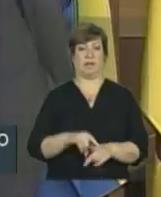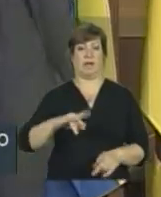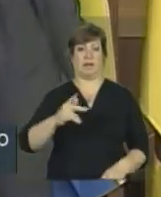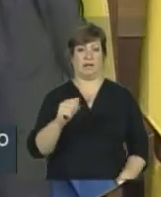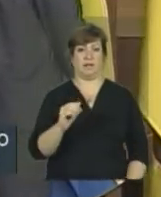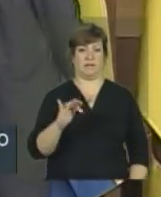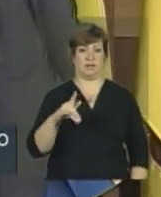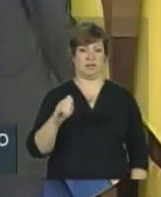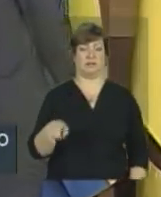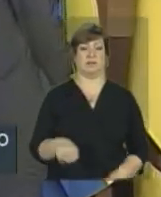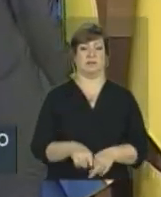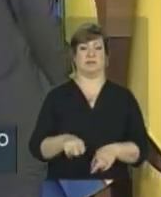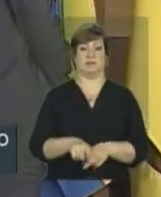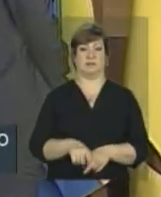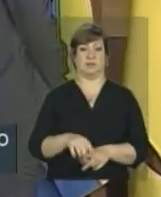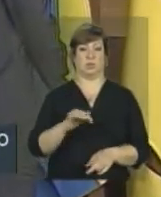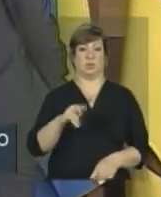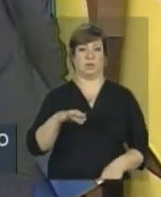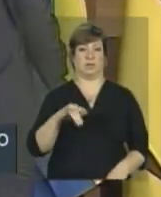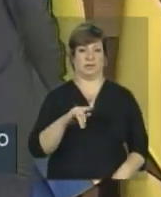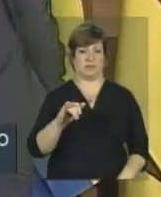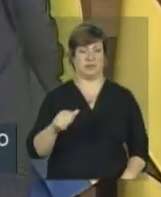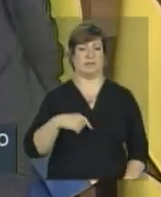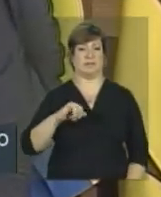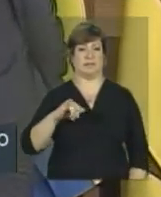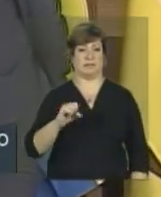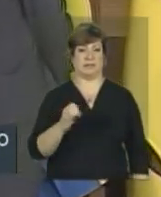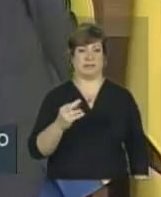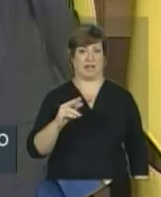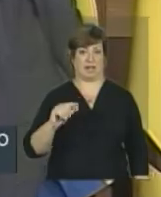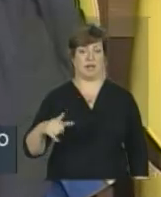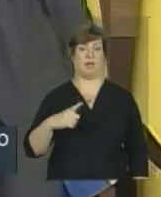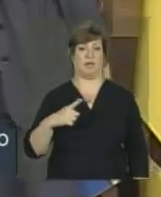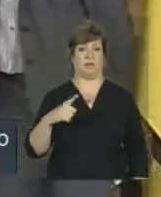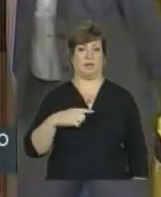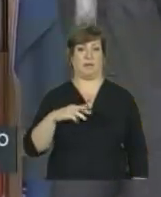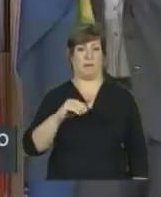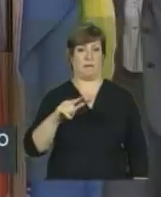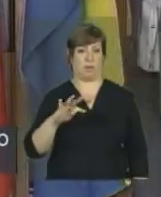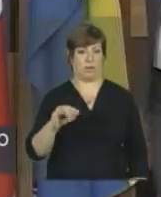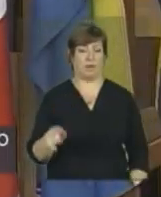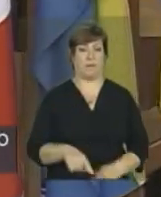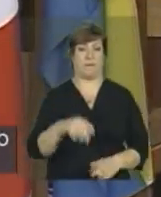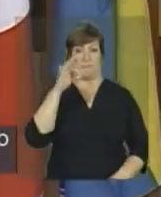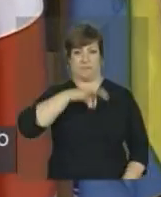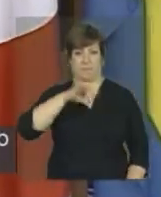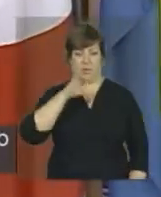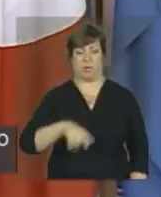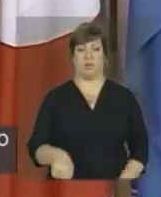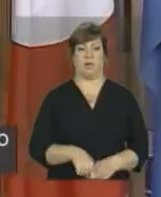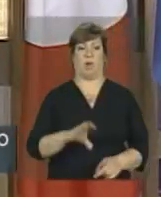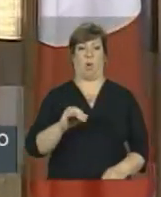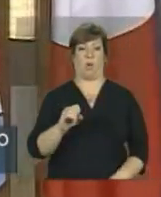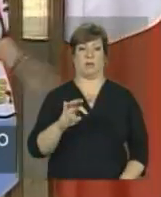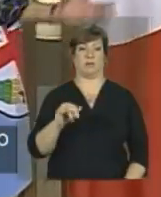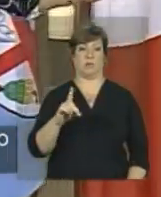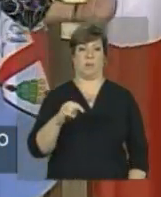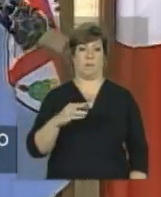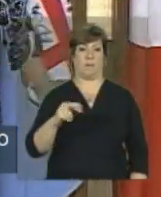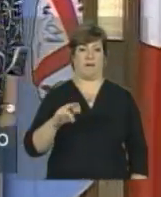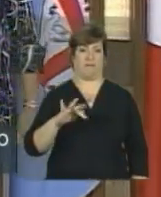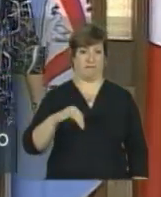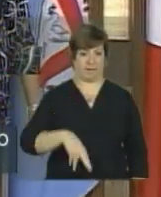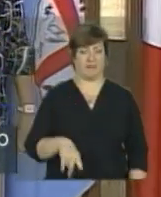Ilhas Fiji, Guiana, Tunísia, Israel, Síria, Malta, Peru, Costa do